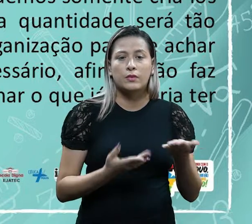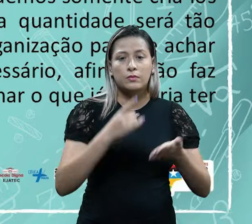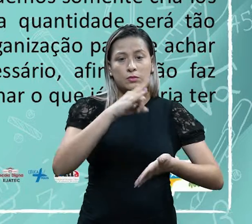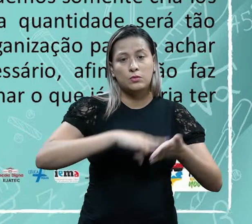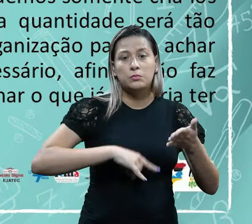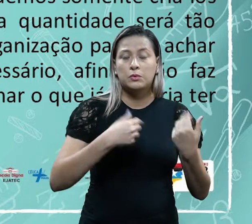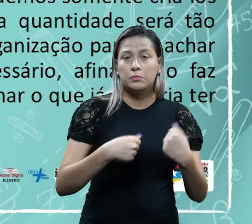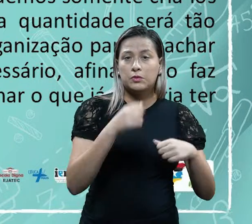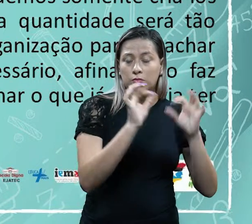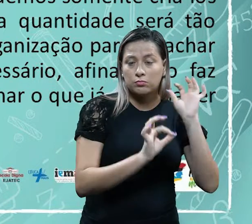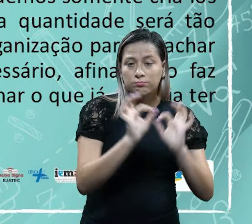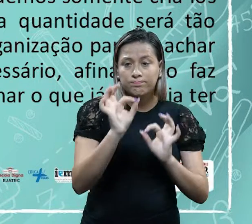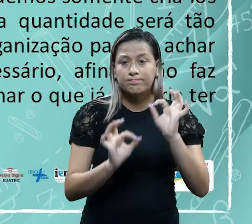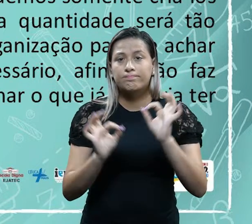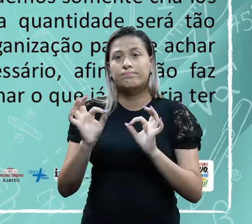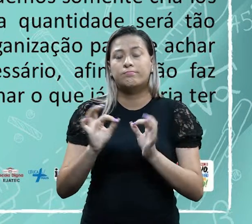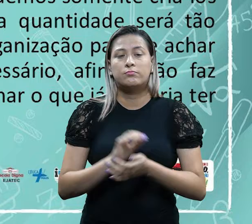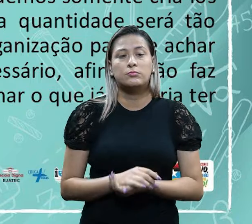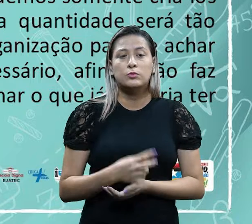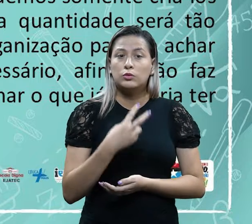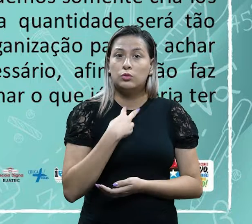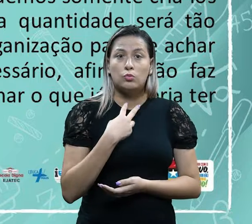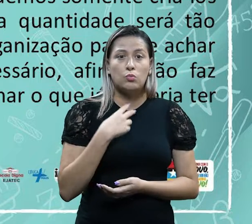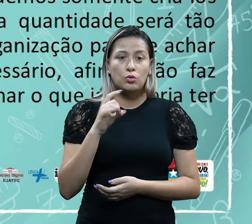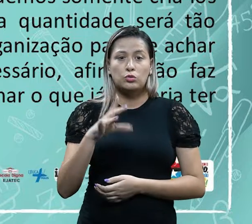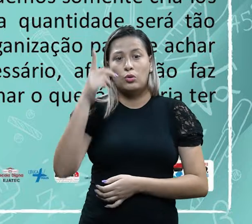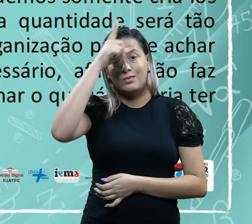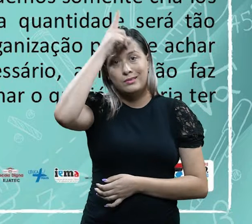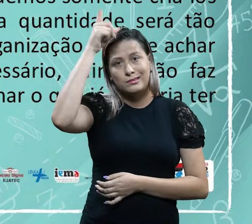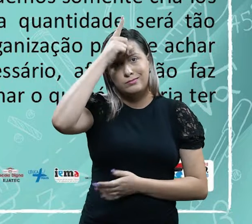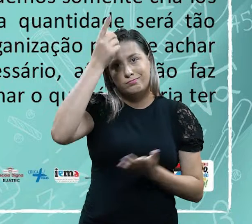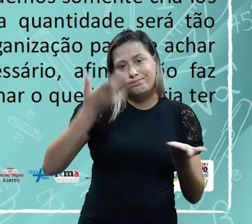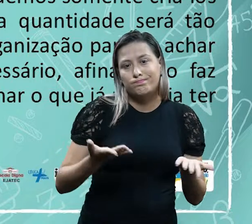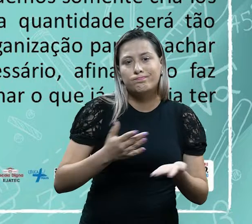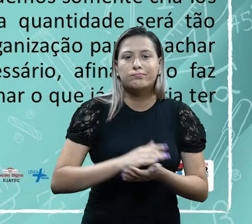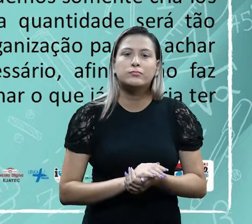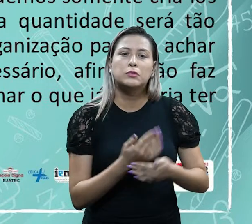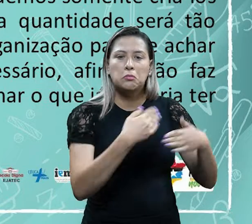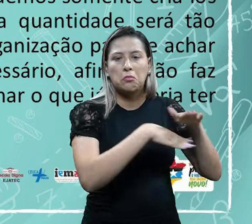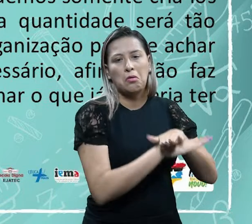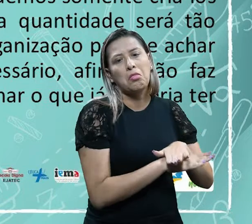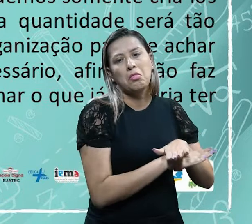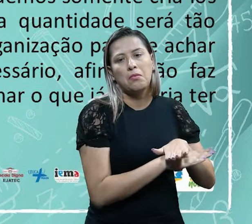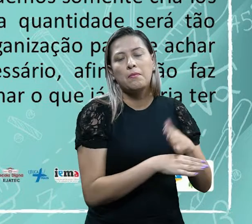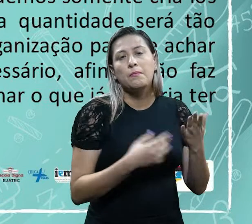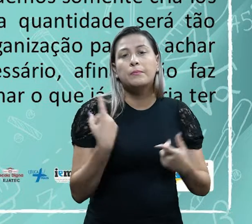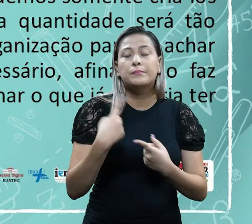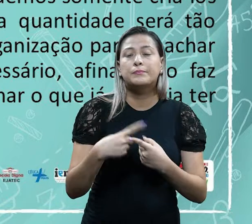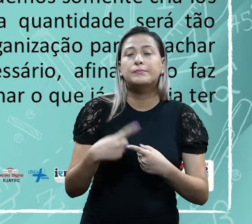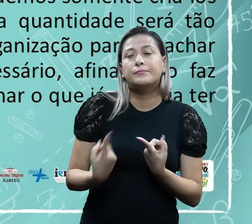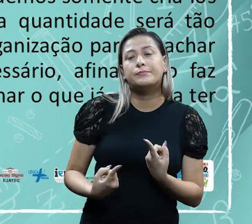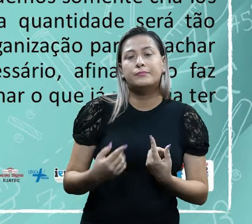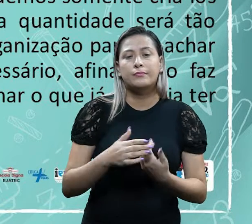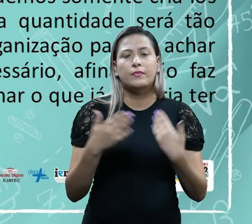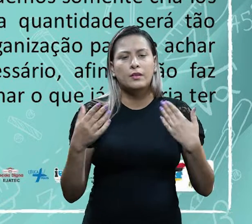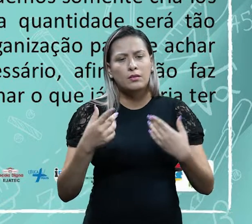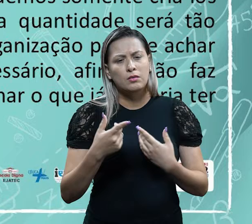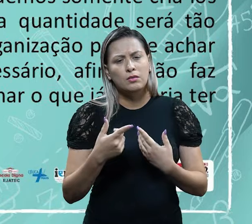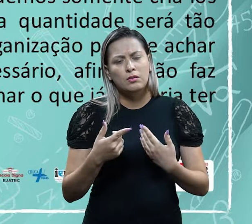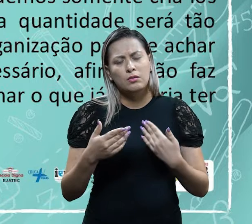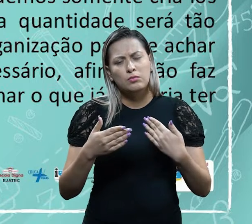eles precisam ser organizados e não podemos somente criá-los e arquivá-los. Por quê? Com o passar do tempo,